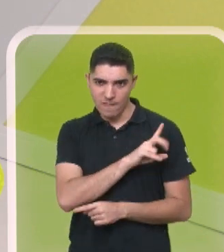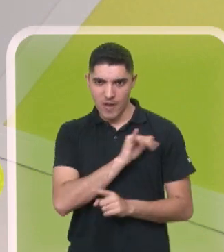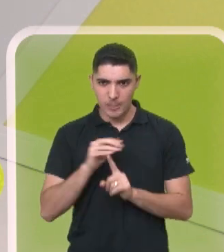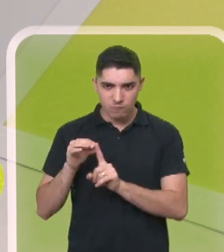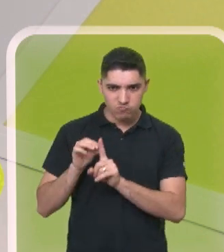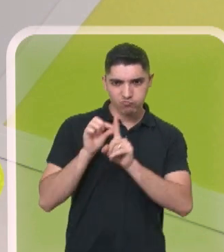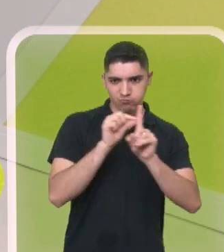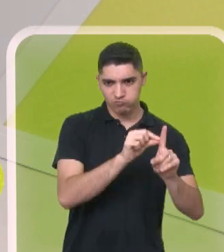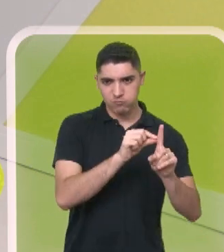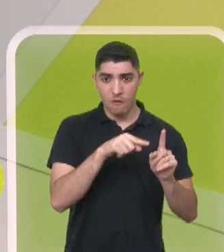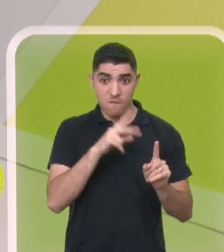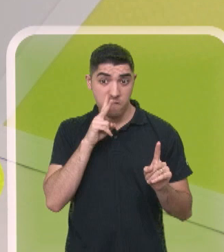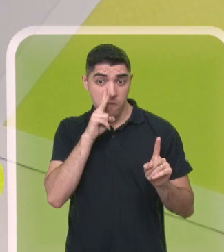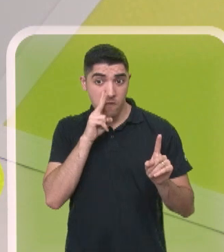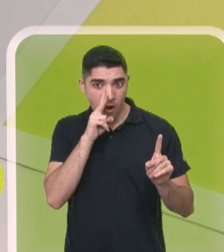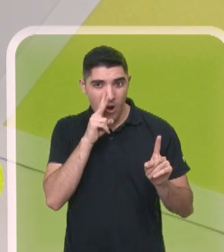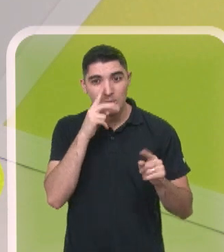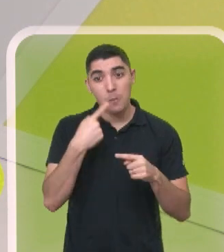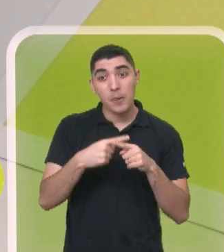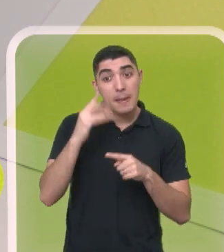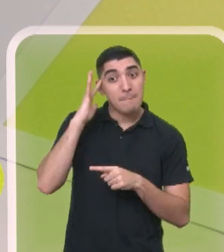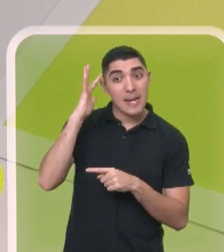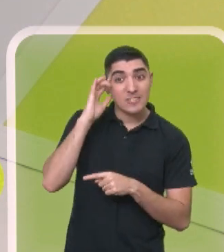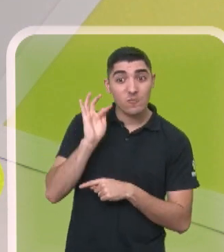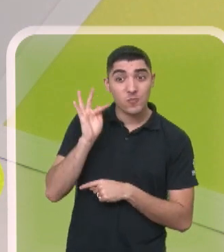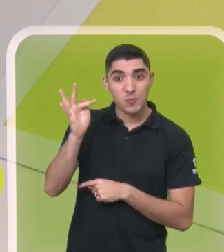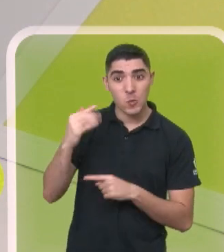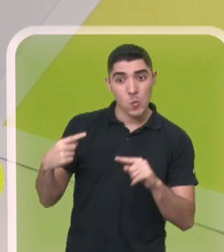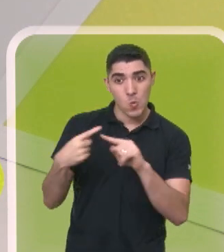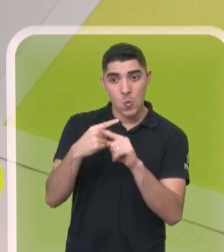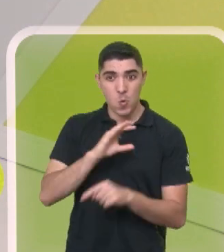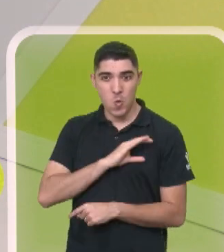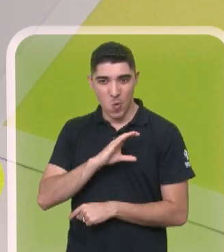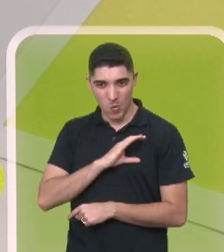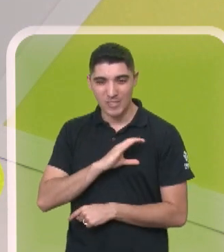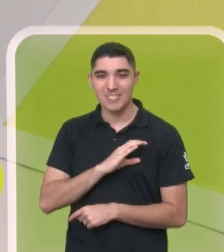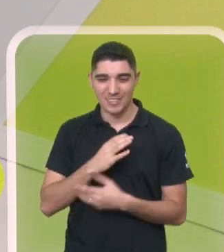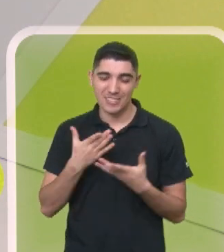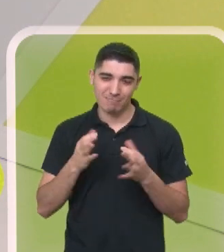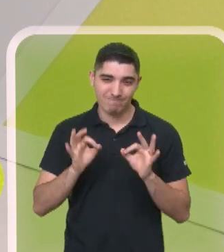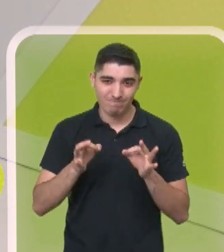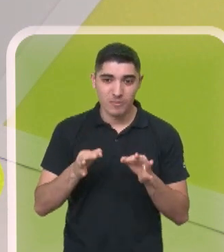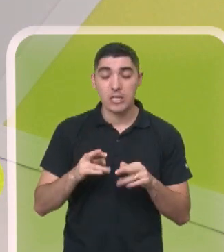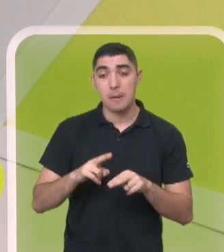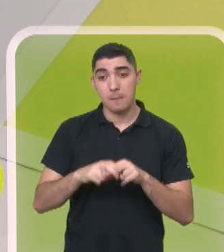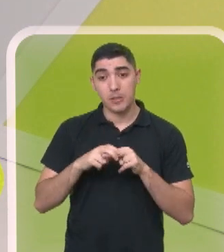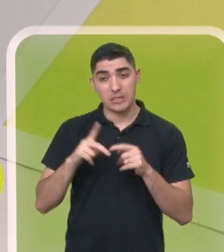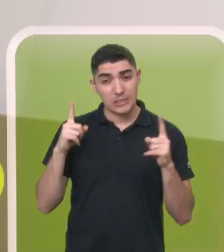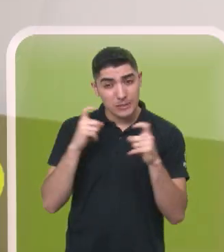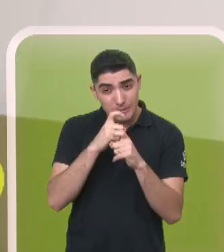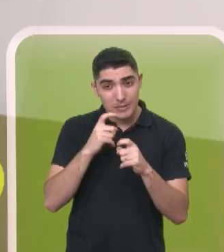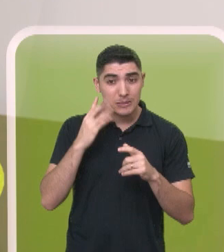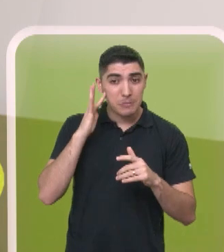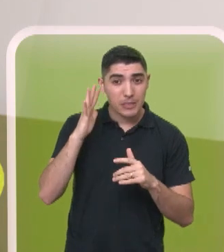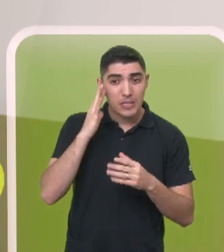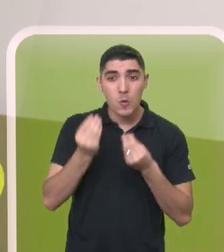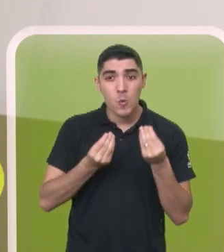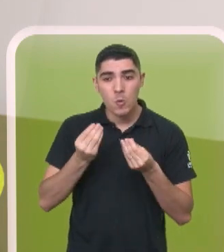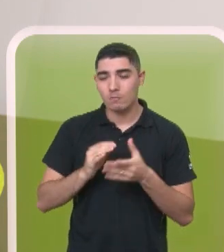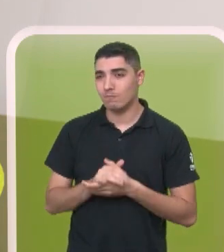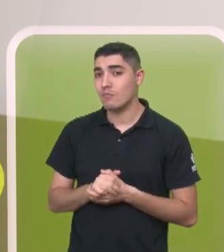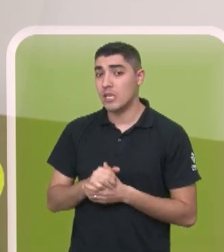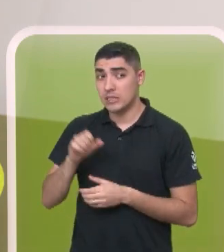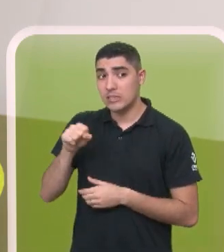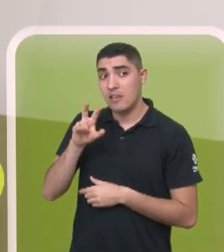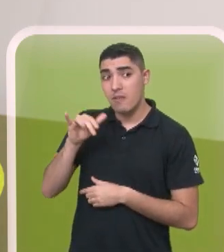fazer alguma coisa já pensando no Corinthians. É difícil você pensar e mensurar isso na prática ali durante o jogo, né? Eu acho que ele vai pensar muito bem